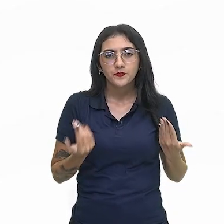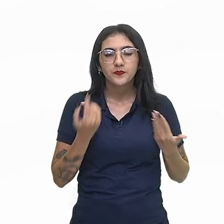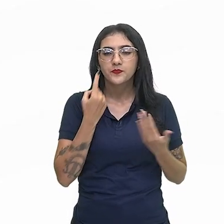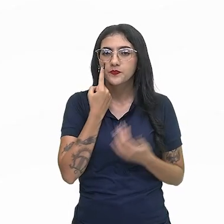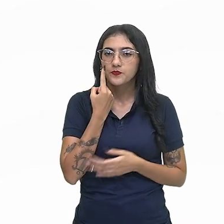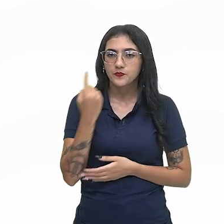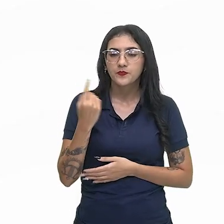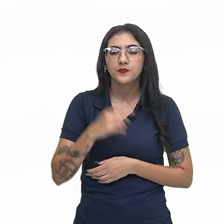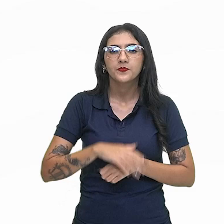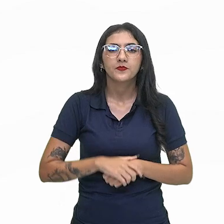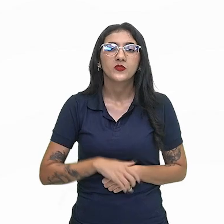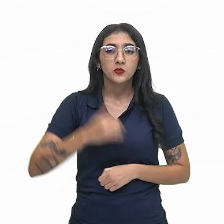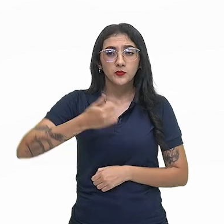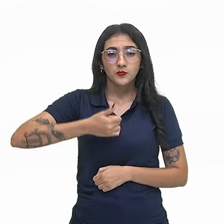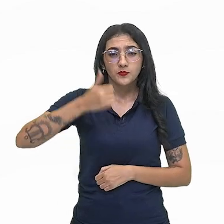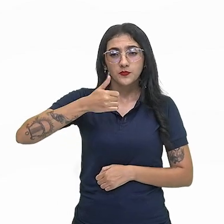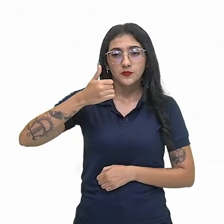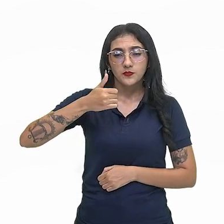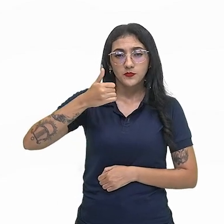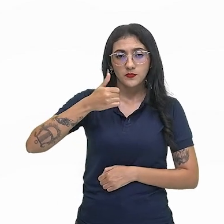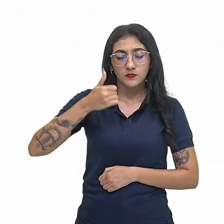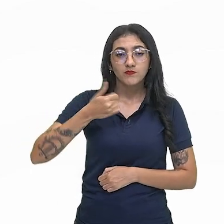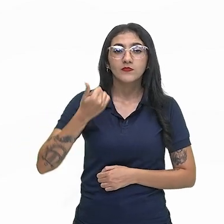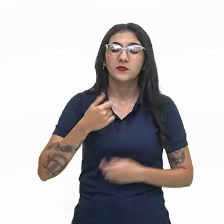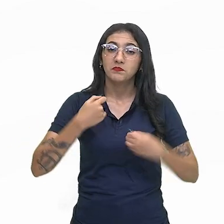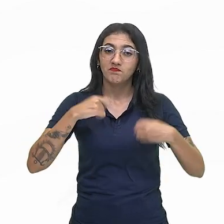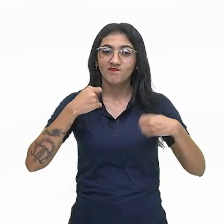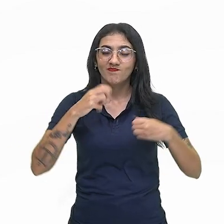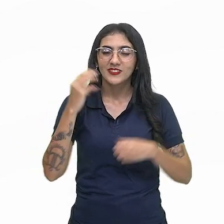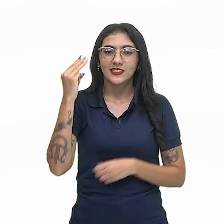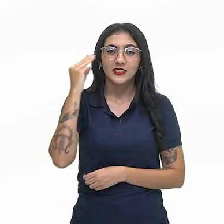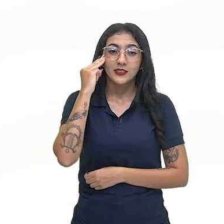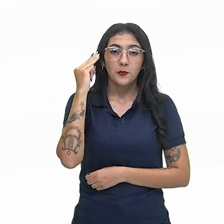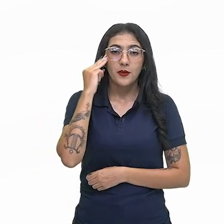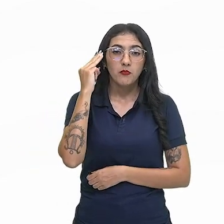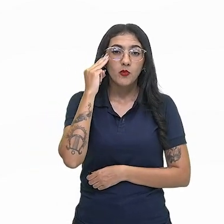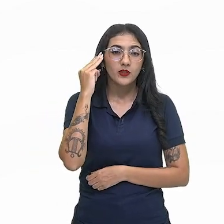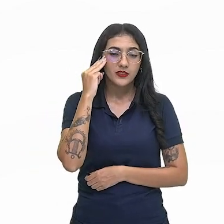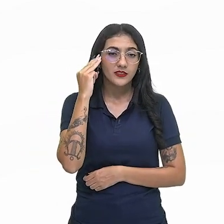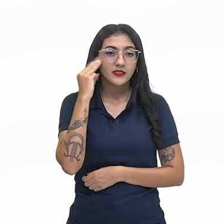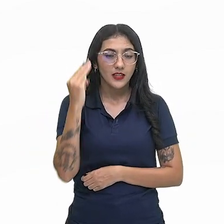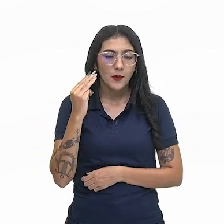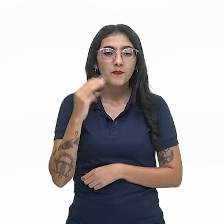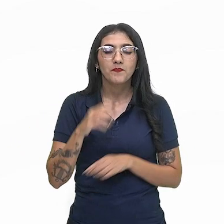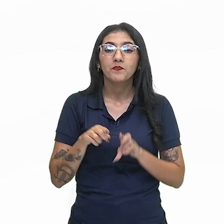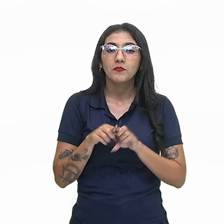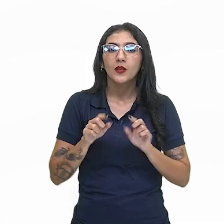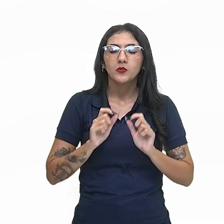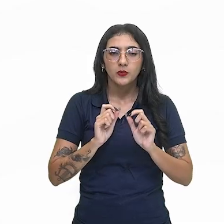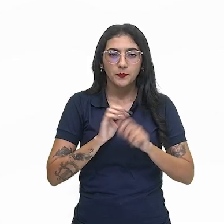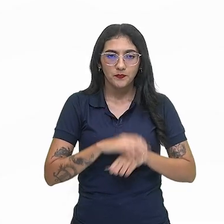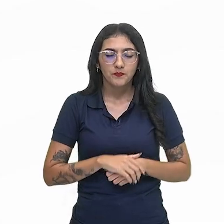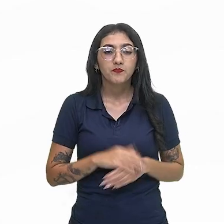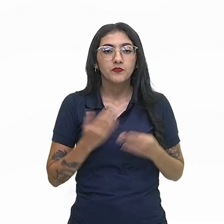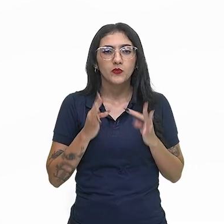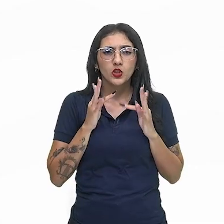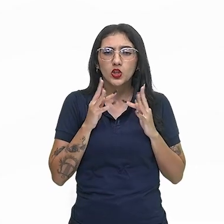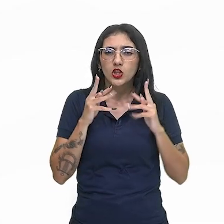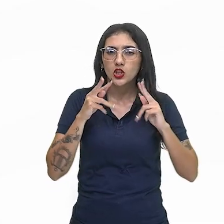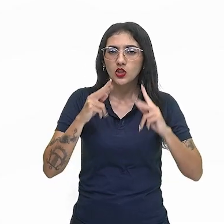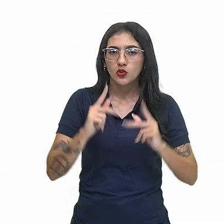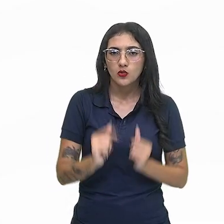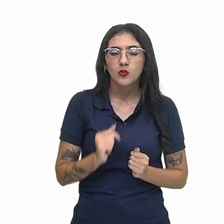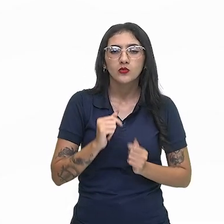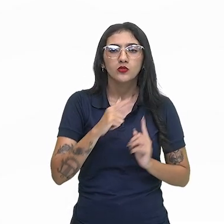nos dizem, o primeiro deles, que vocês devem guardar aí, todos eles, mas que fique claro para vocês, é que todos os